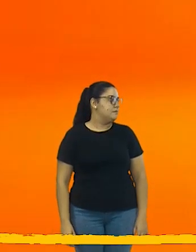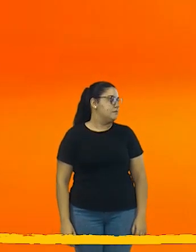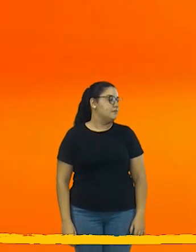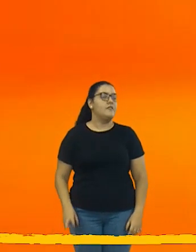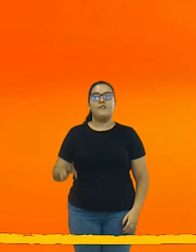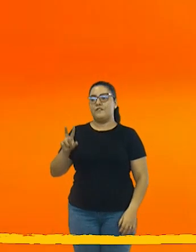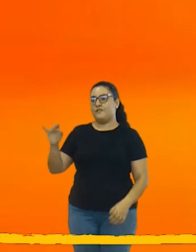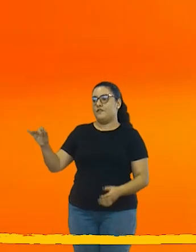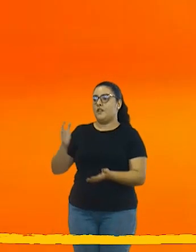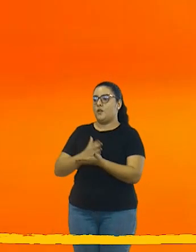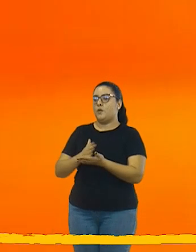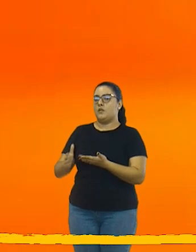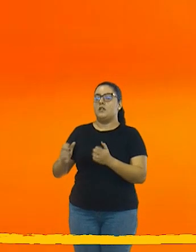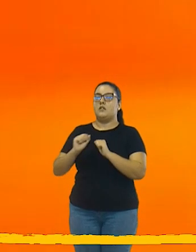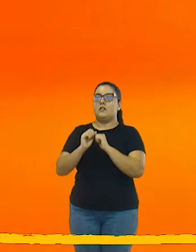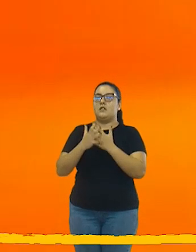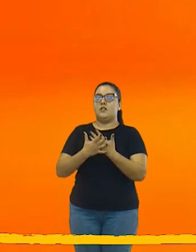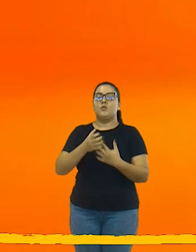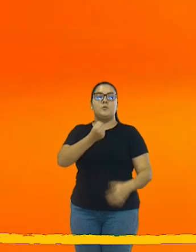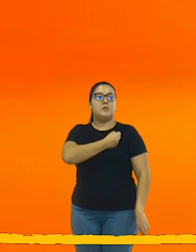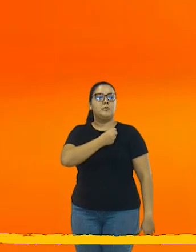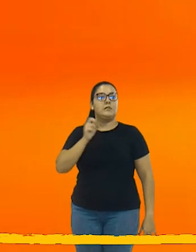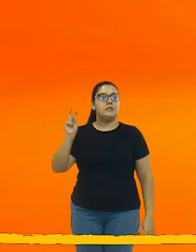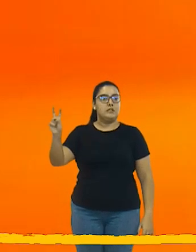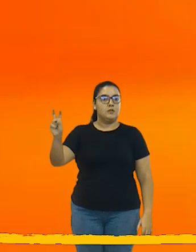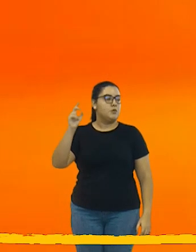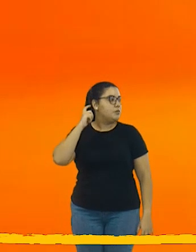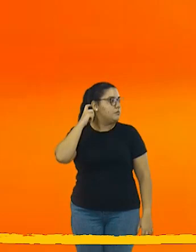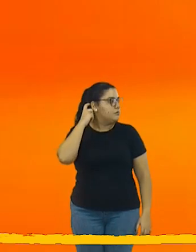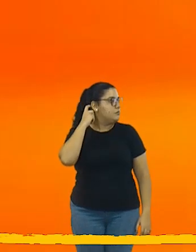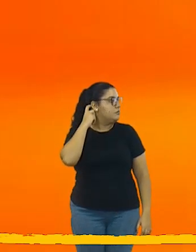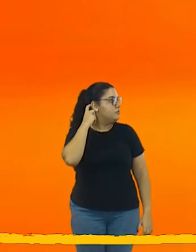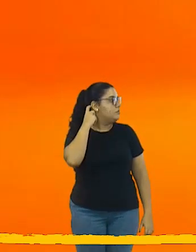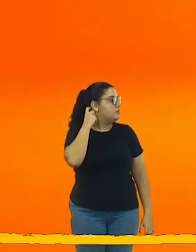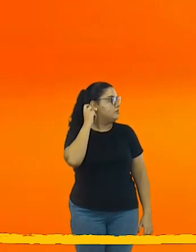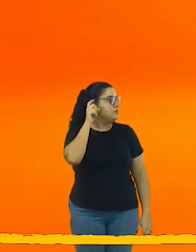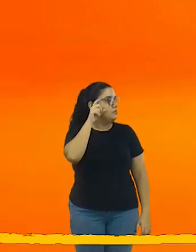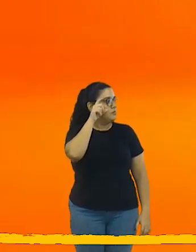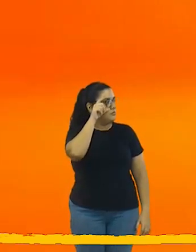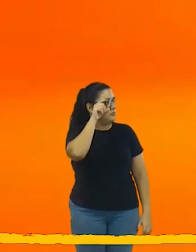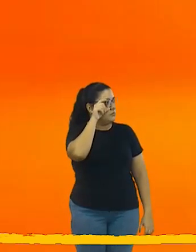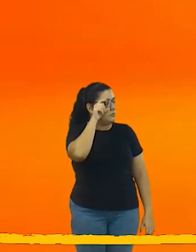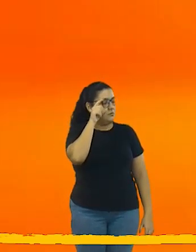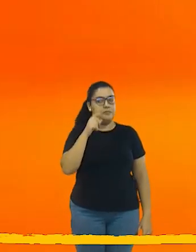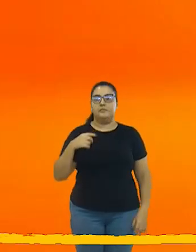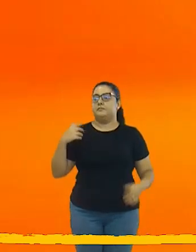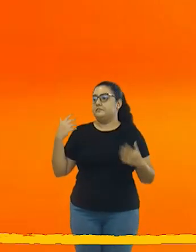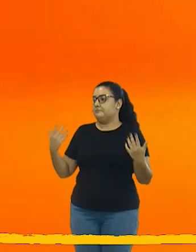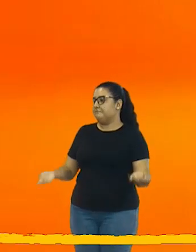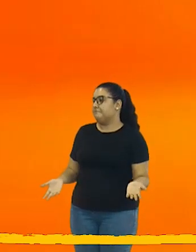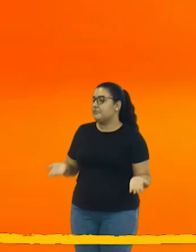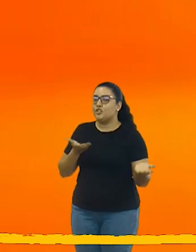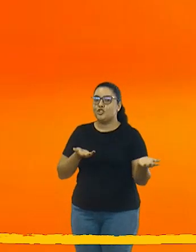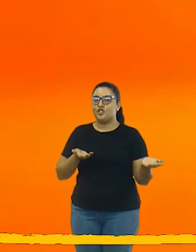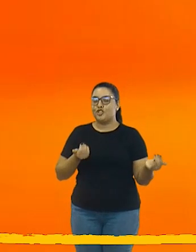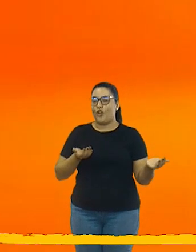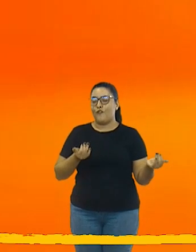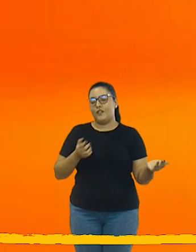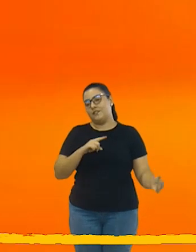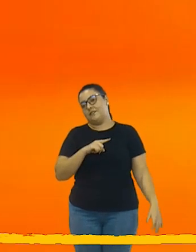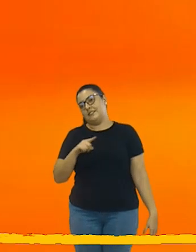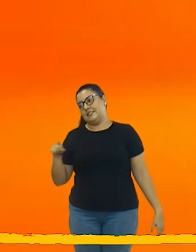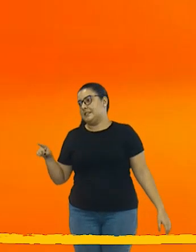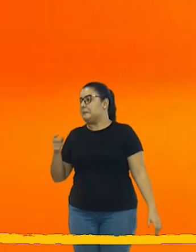vamos começar com o slide número 5. Valeu, irmão. Meus jovens,